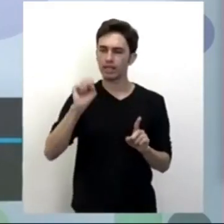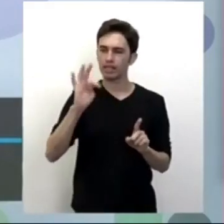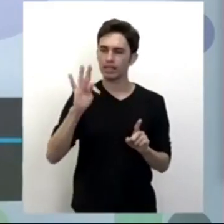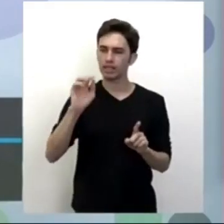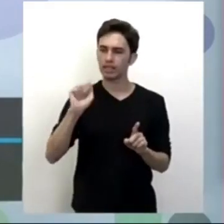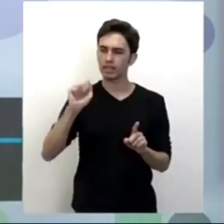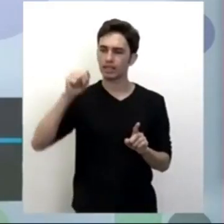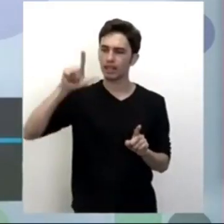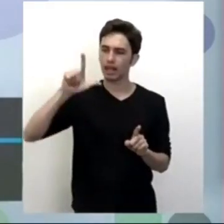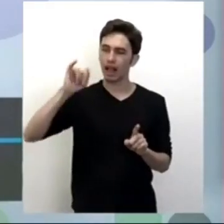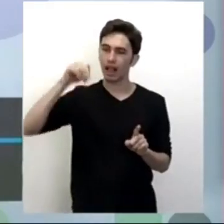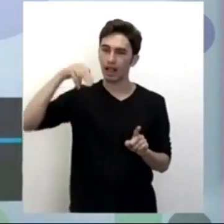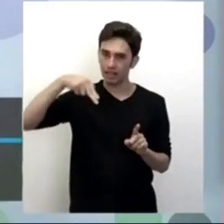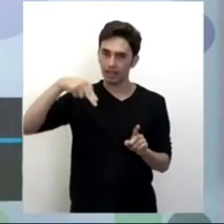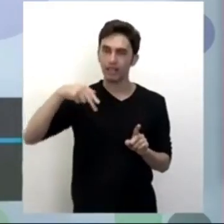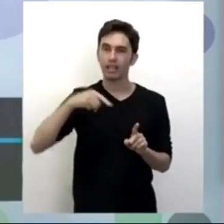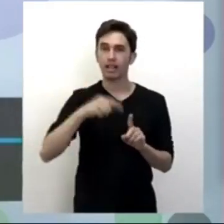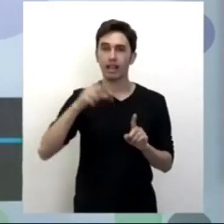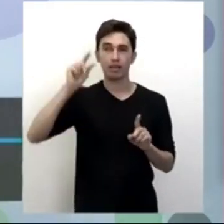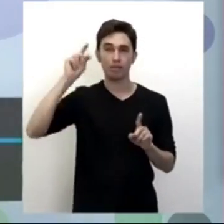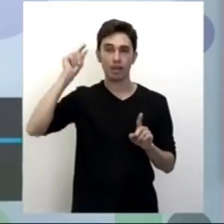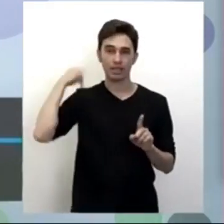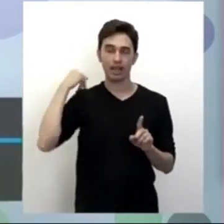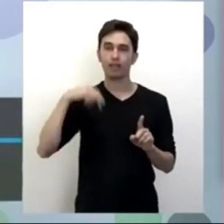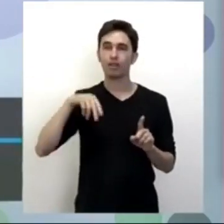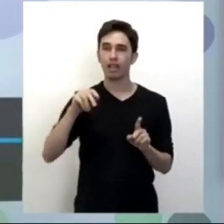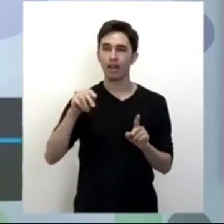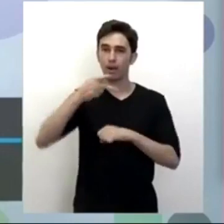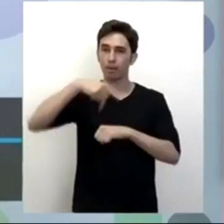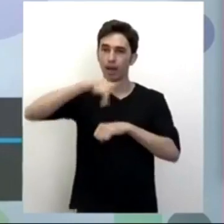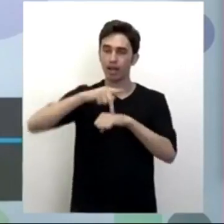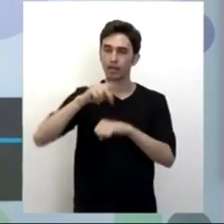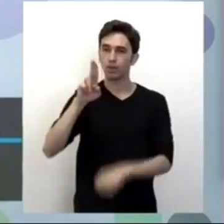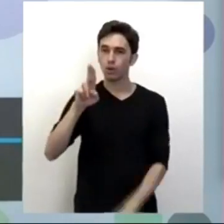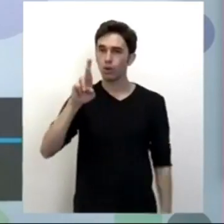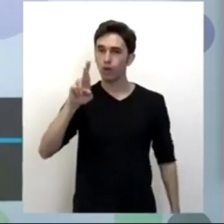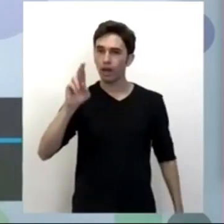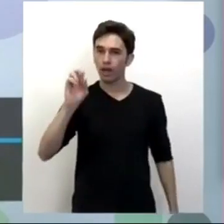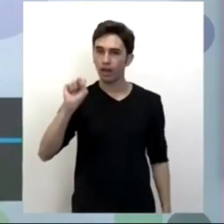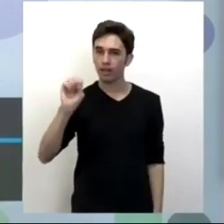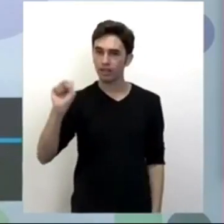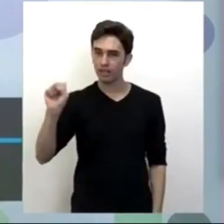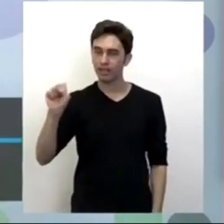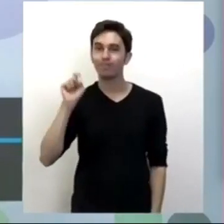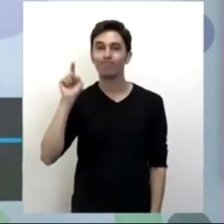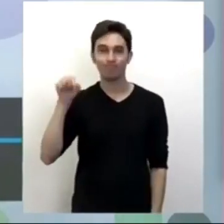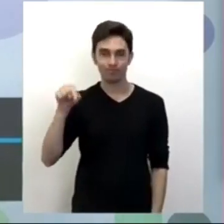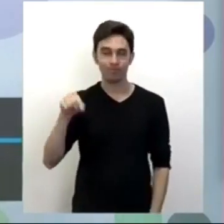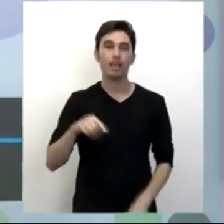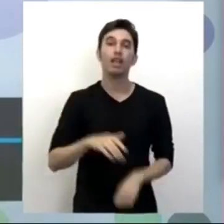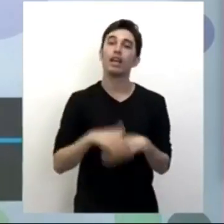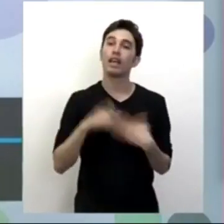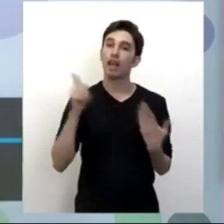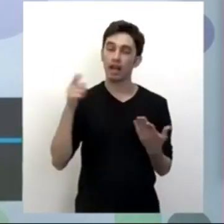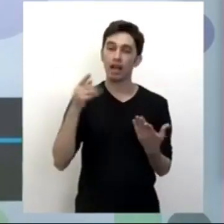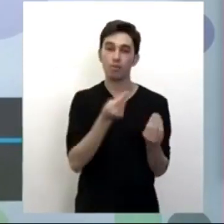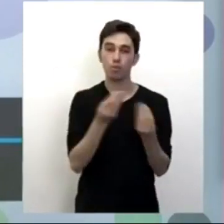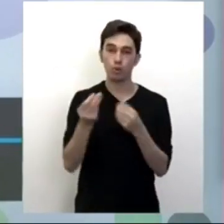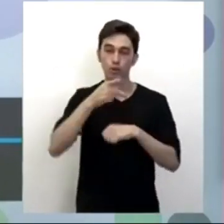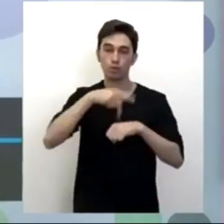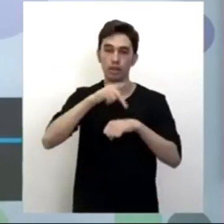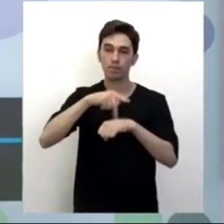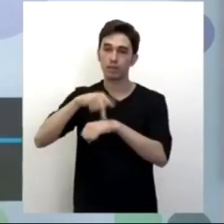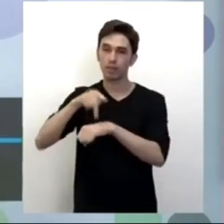maior ditador da falecida União Soviética. E muitos dos regimes comunistas que se consagraram em praxis